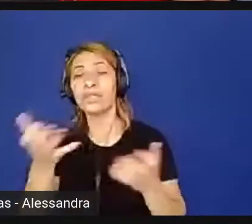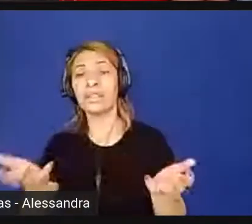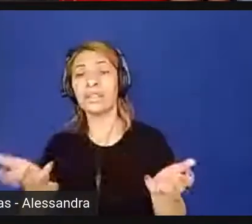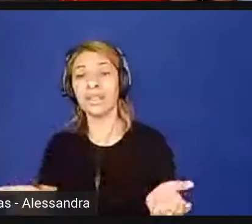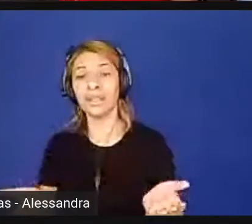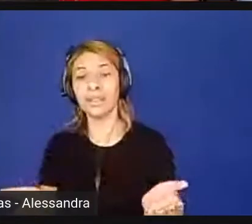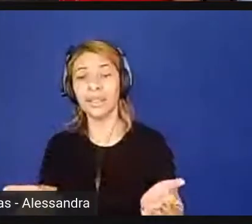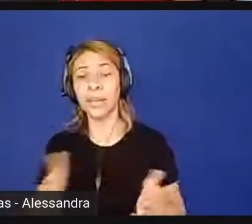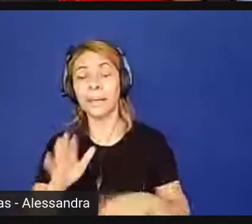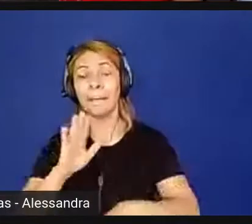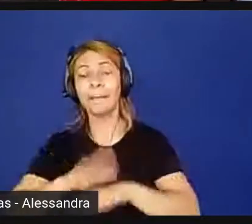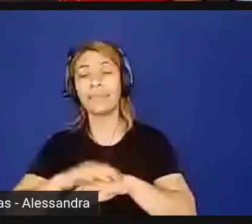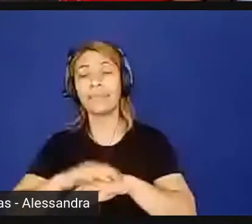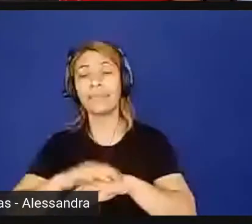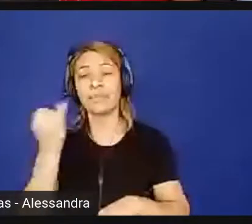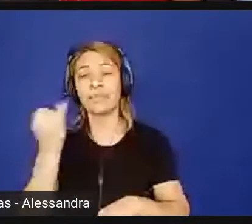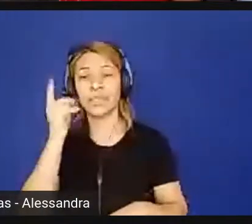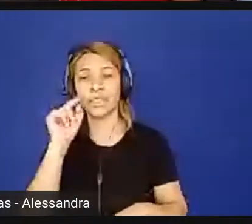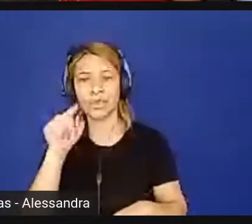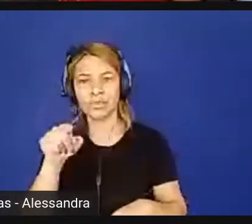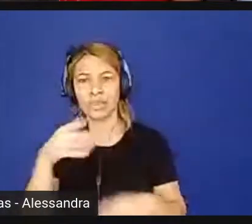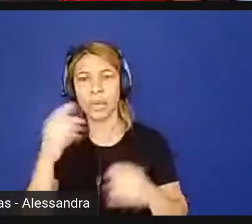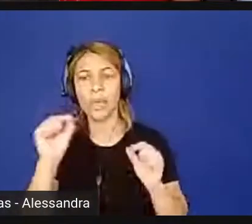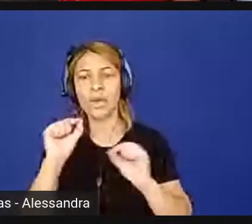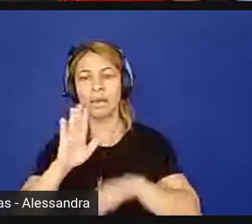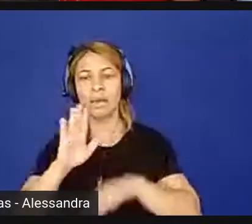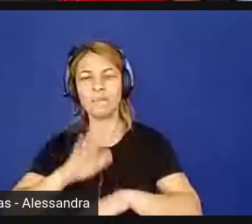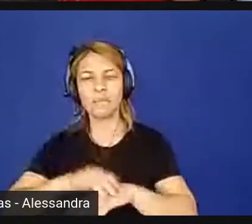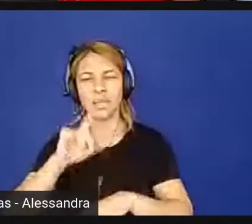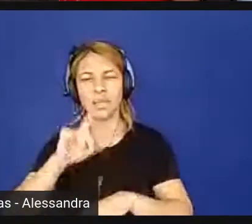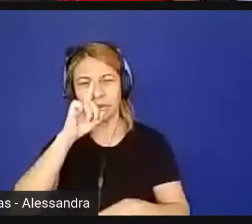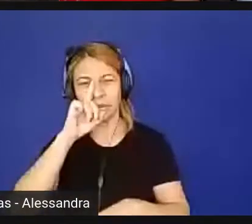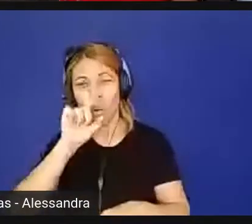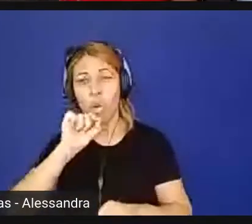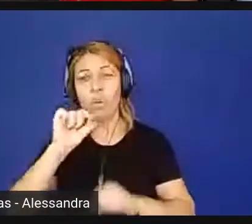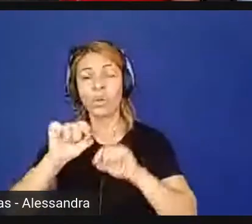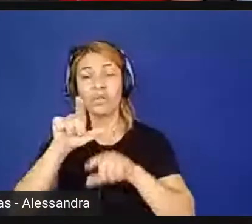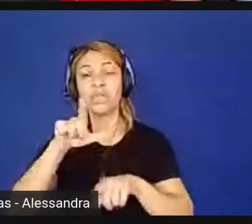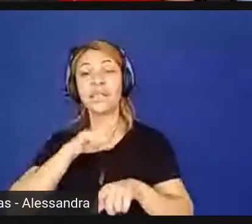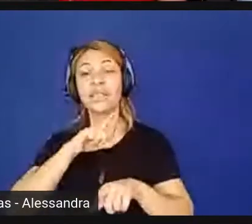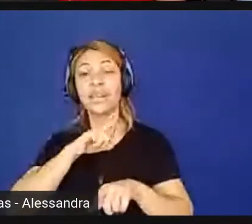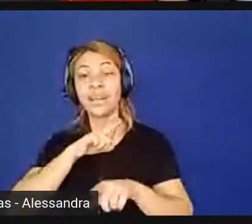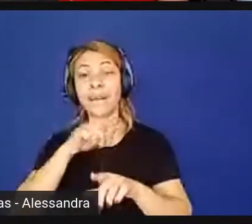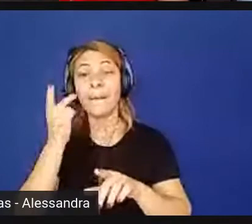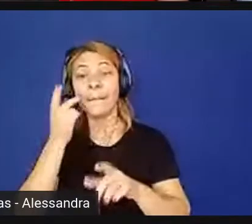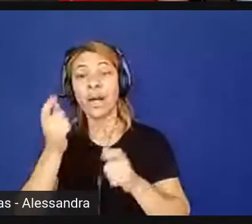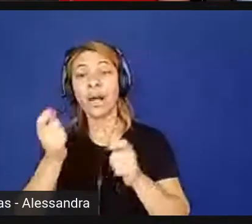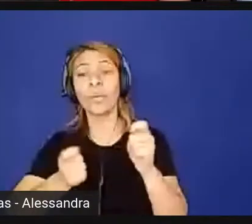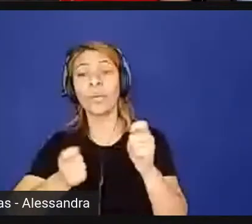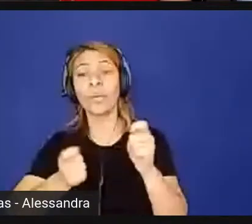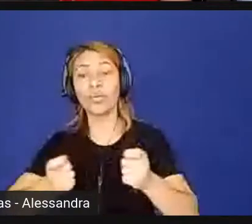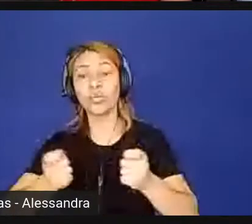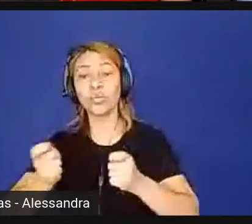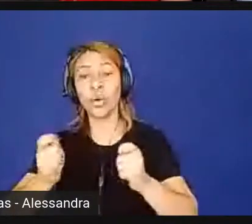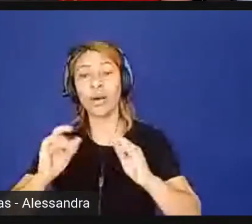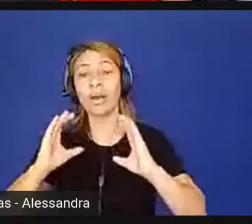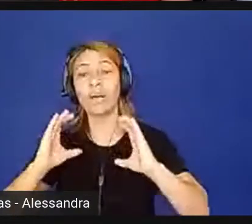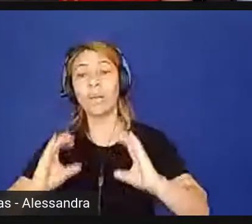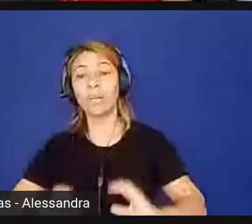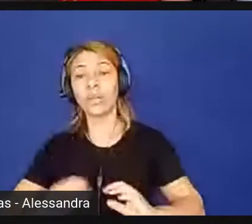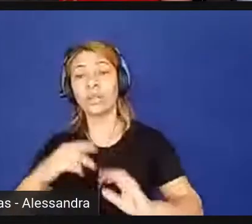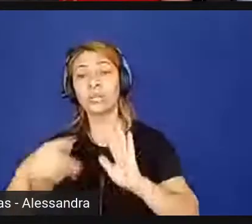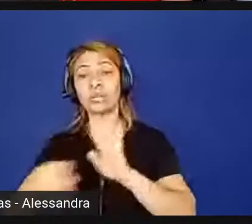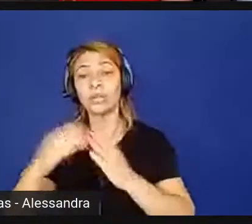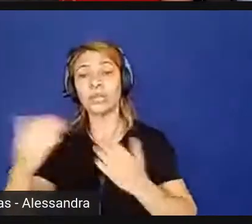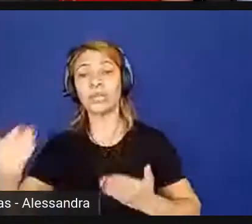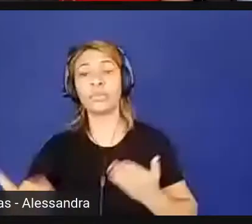para você? O que é mais arriscado? Quais os instrumentos que você dispõe para controlar essas condutas dos seus subordinados para